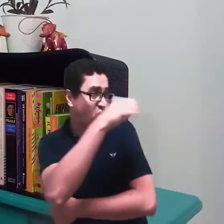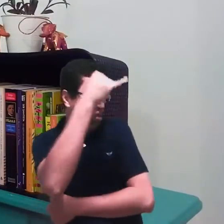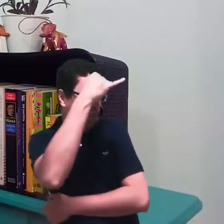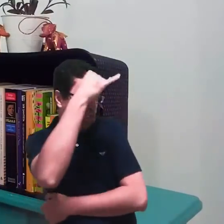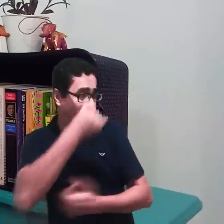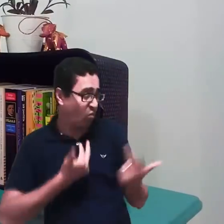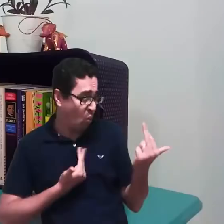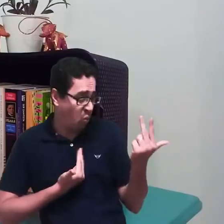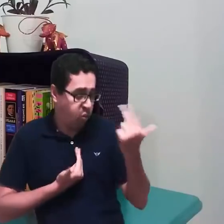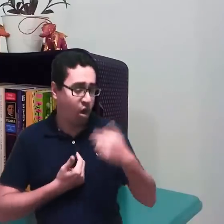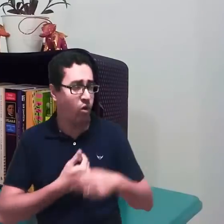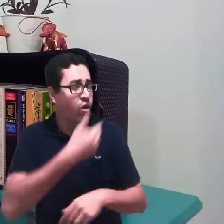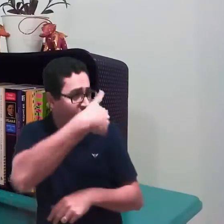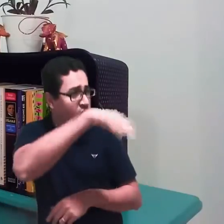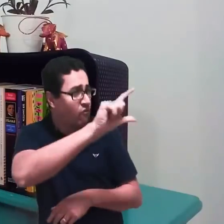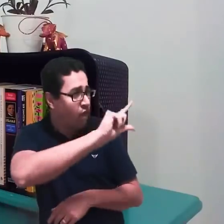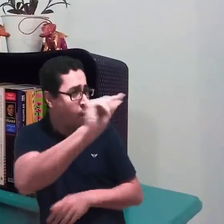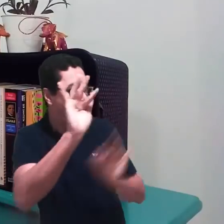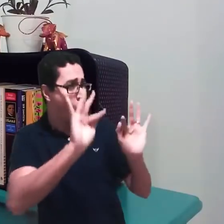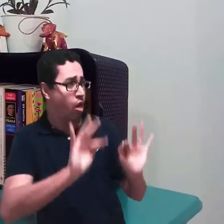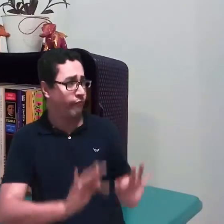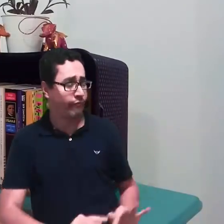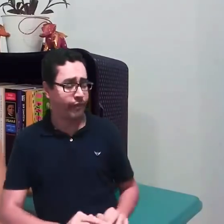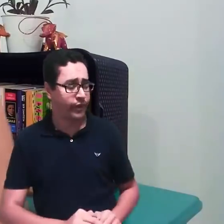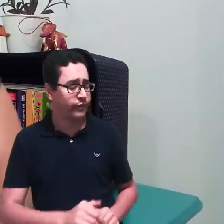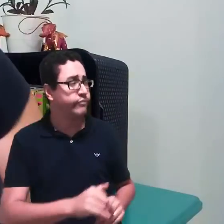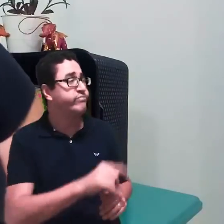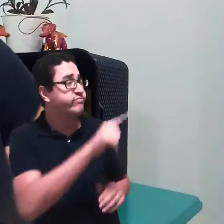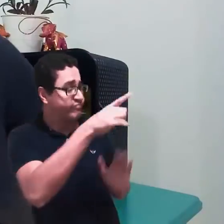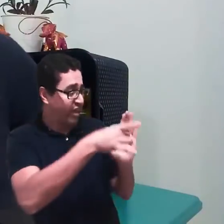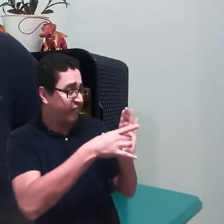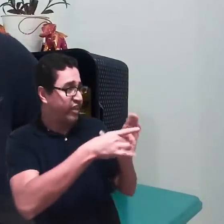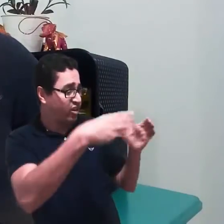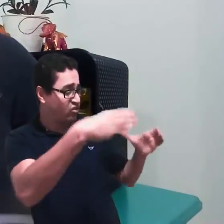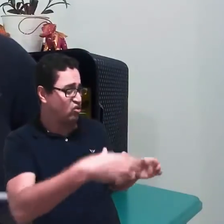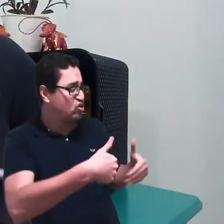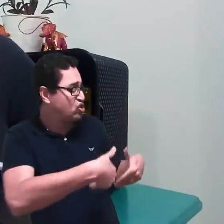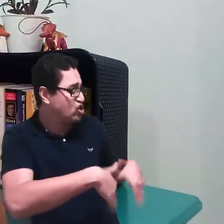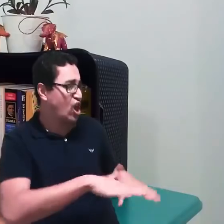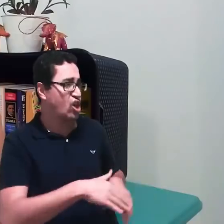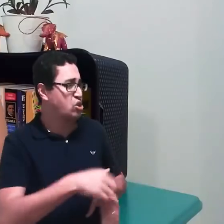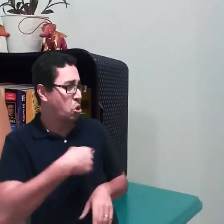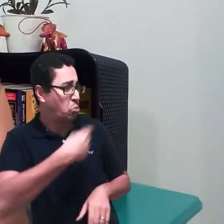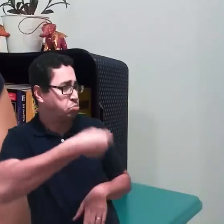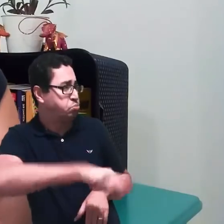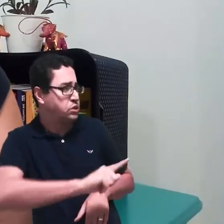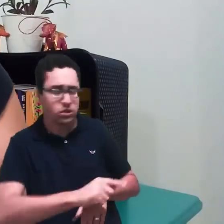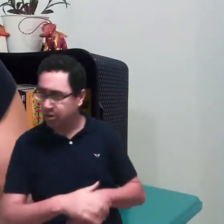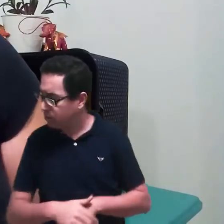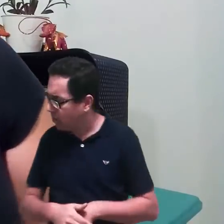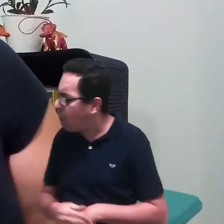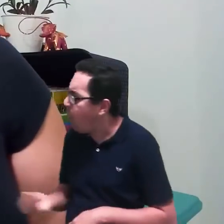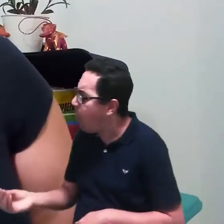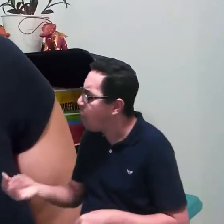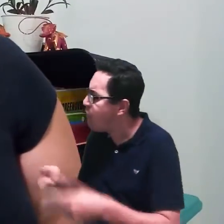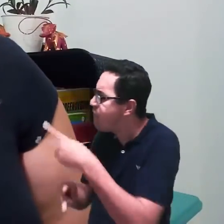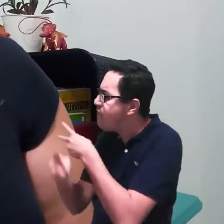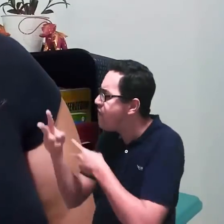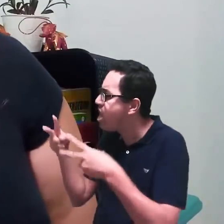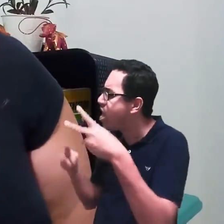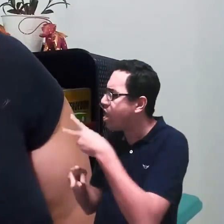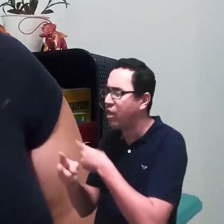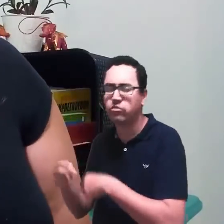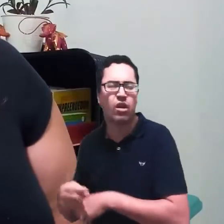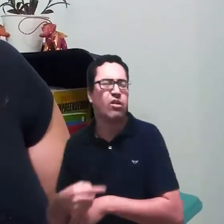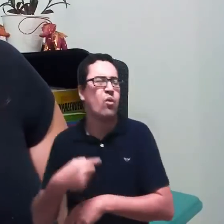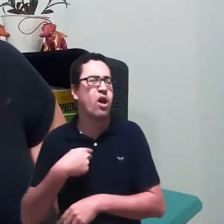eu. Trate de ser feliz. Deixe aí essa redoma. Não preciso mais dela. Mas e o vento? Não estou tão